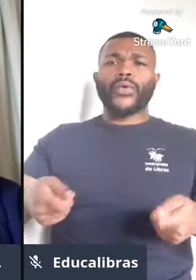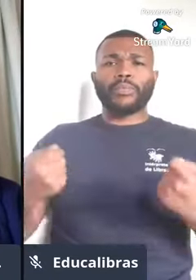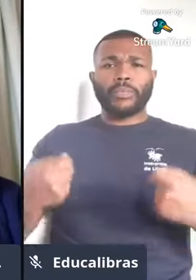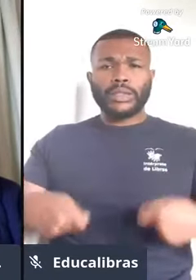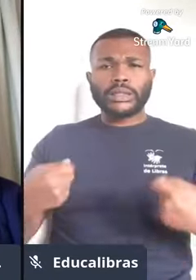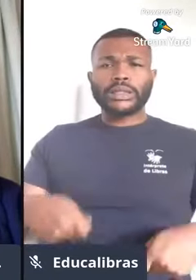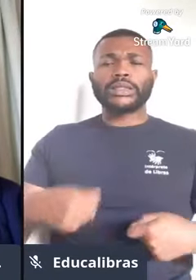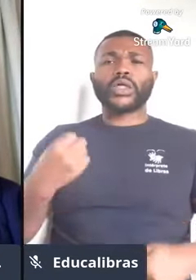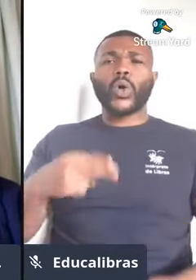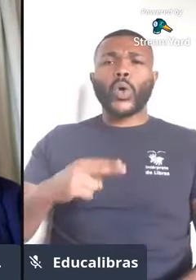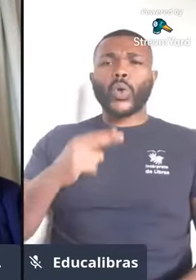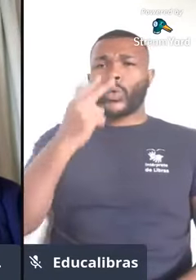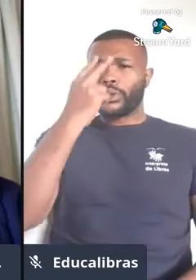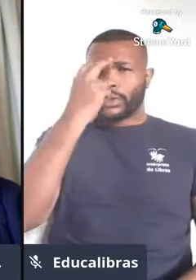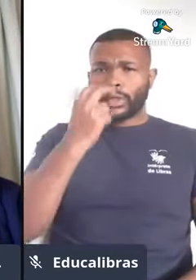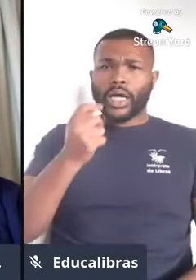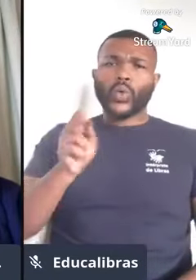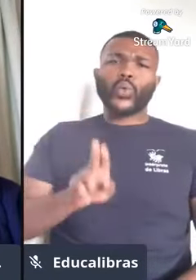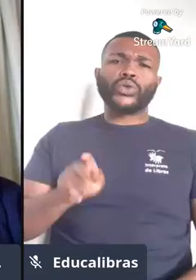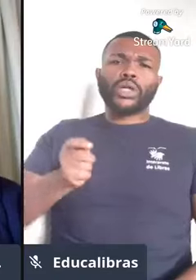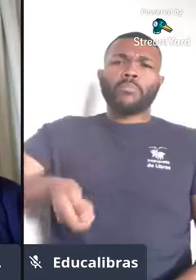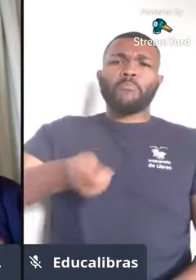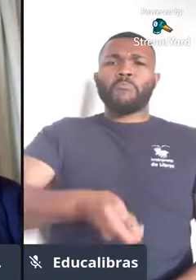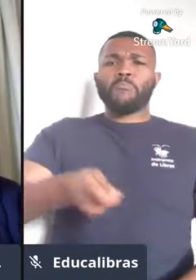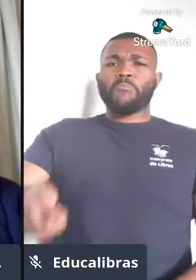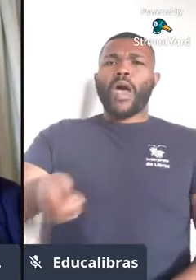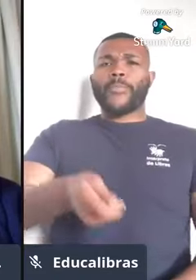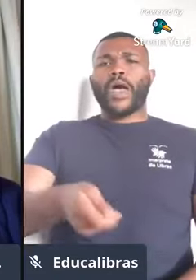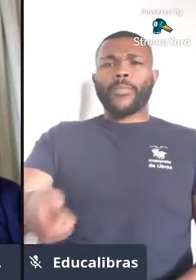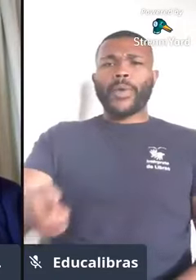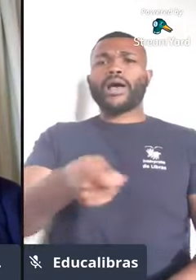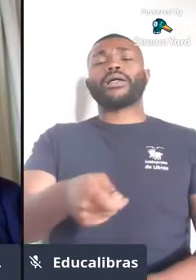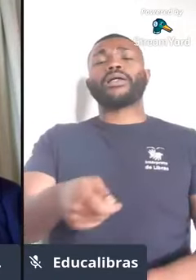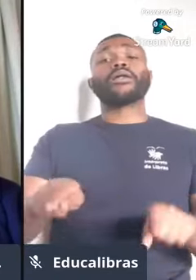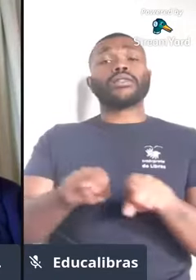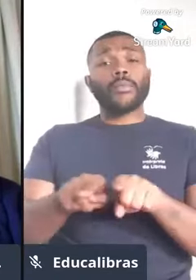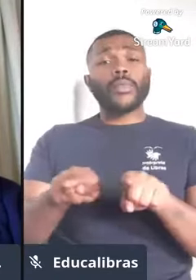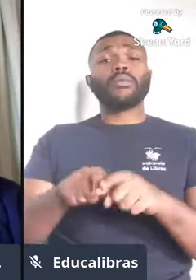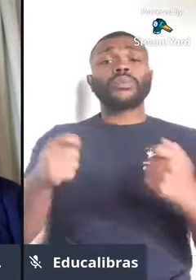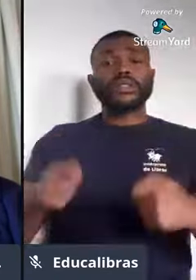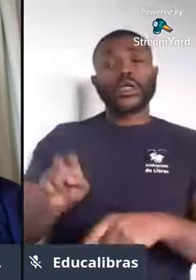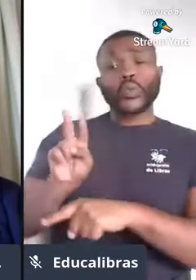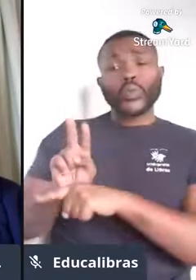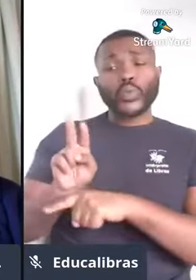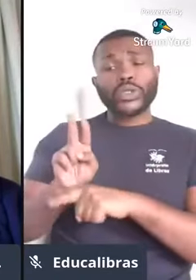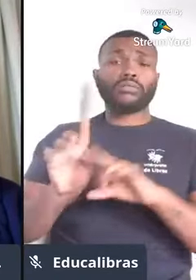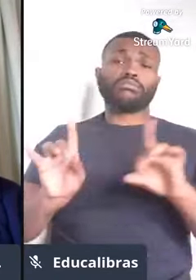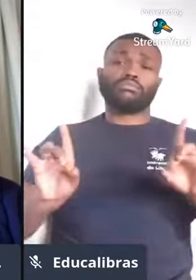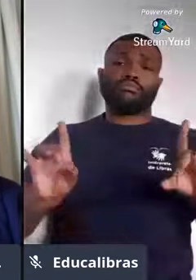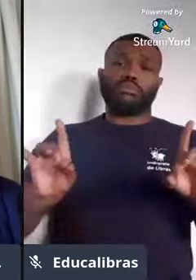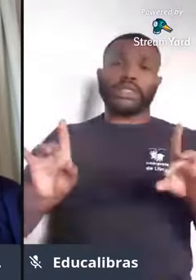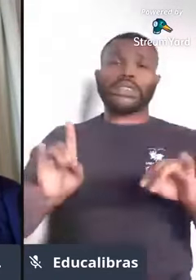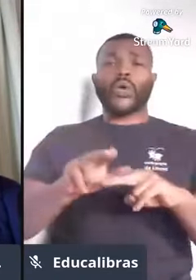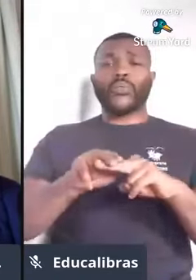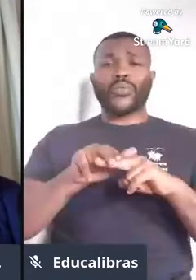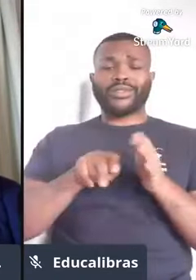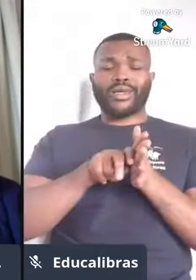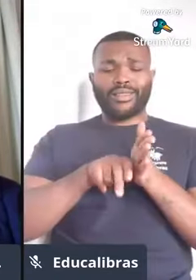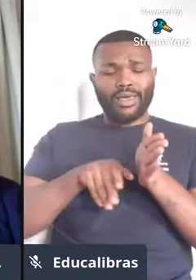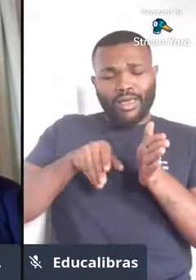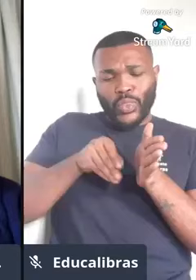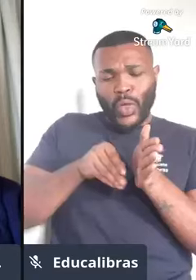visuais, uma bengala, também tem que se ter um cuidado especial com esses equipamentos.